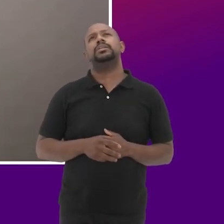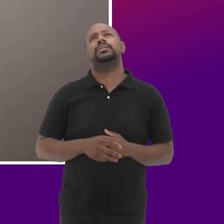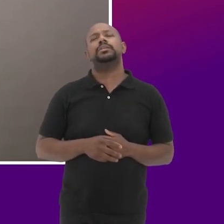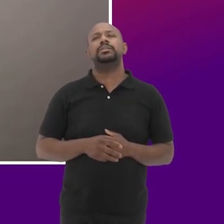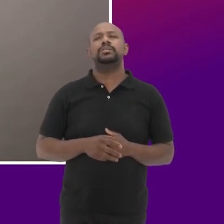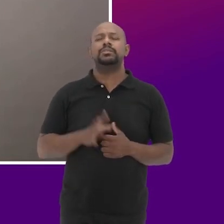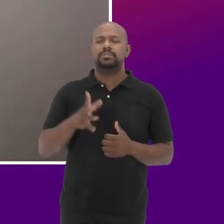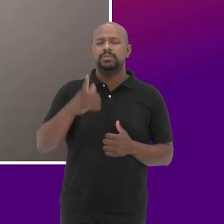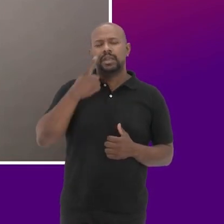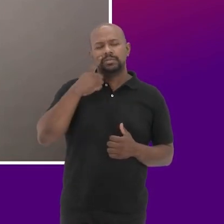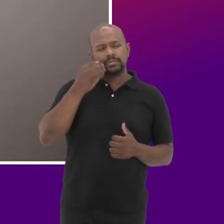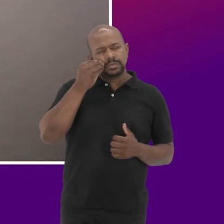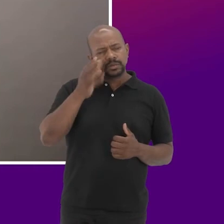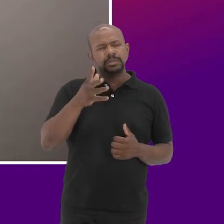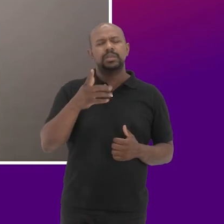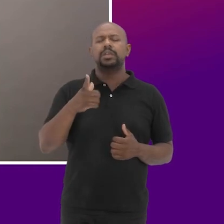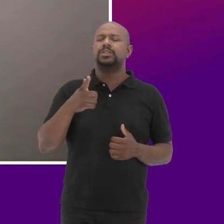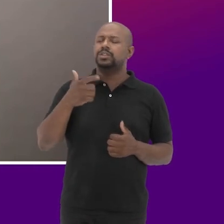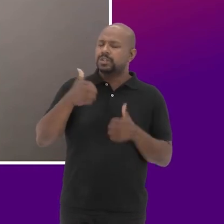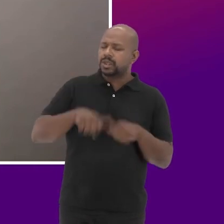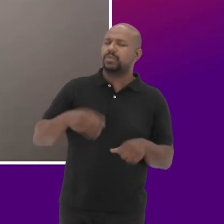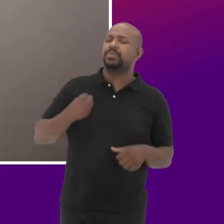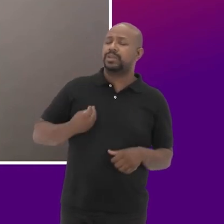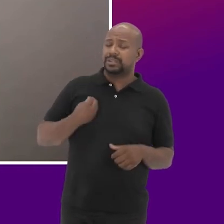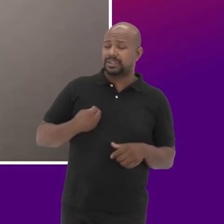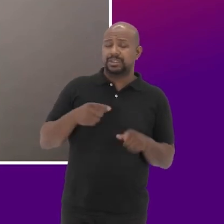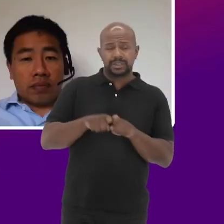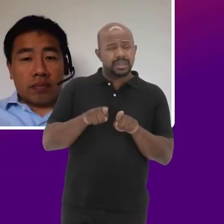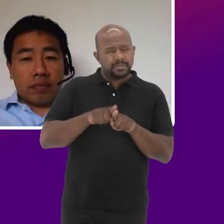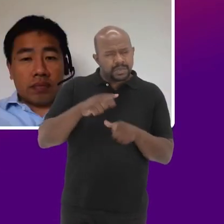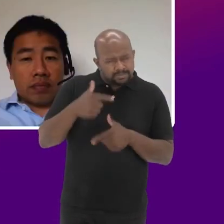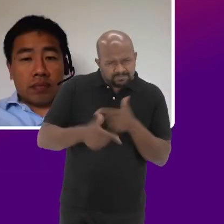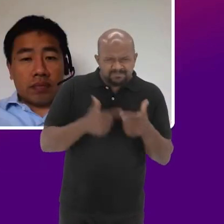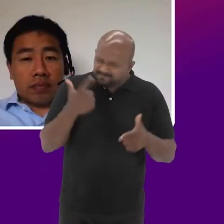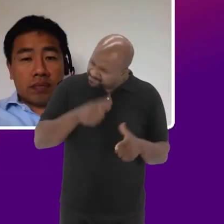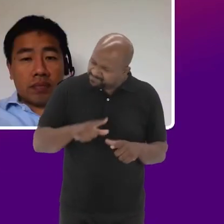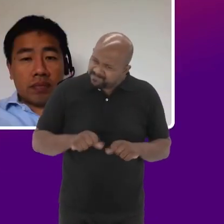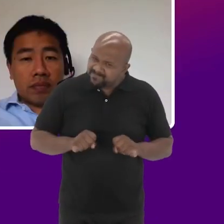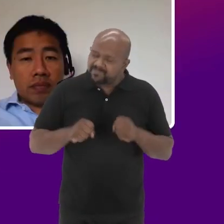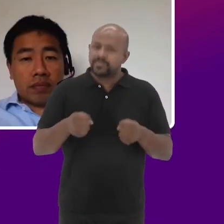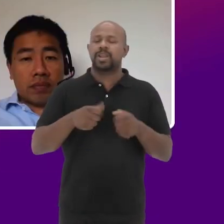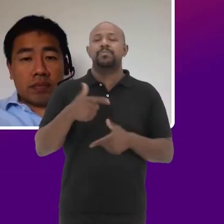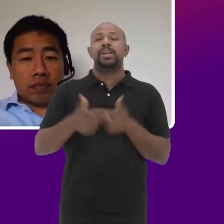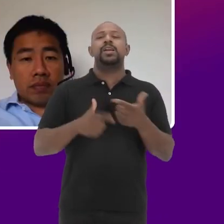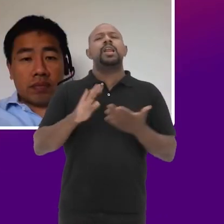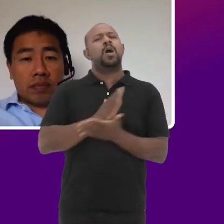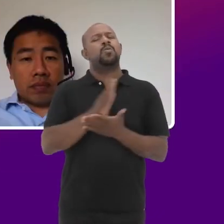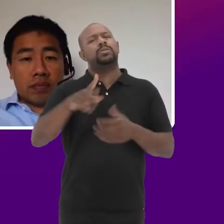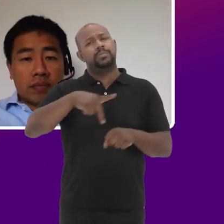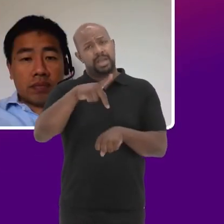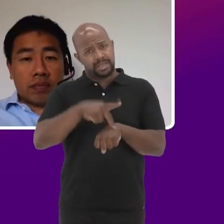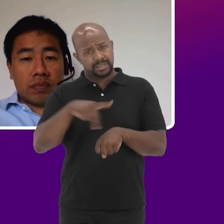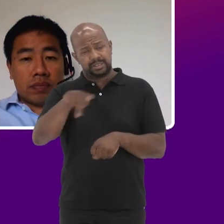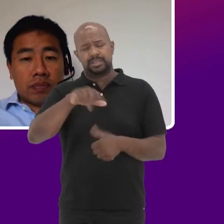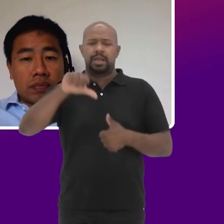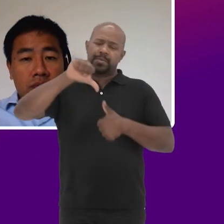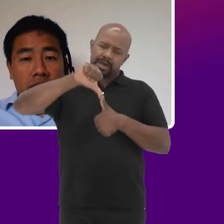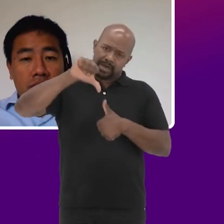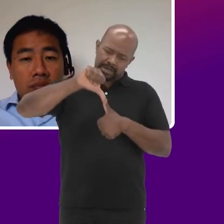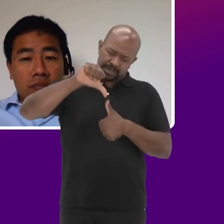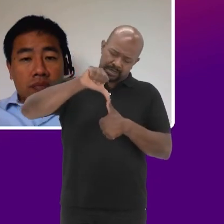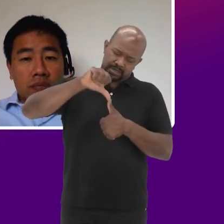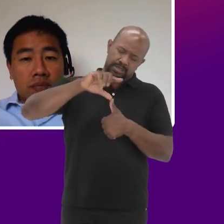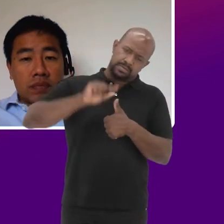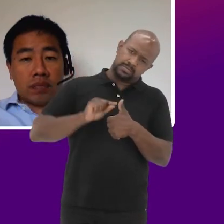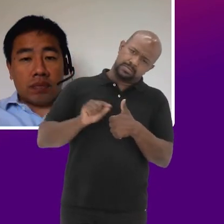podemos dizer que os elementos básicos do seguro estão presentes e nós temos tido trabalhando em alguns países da América